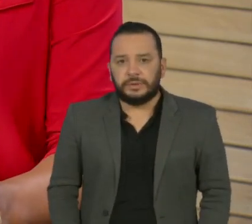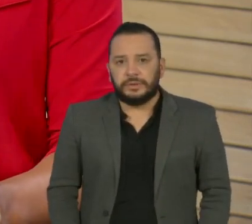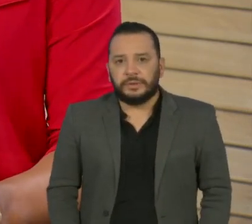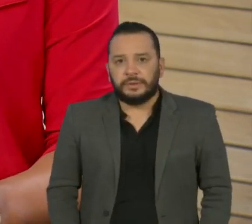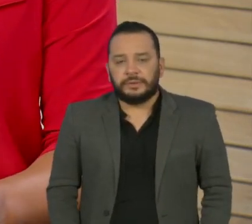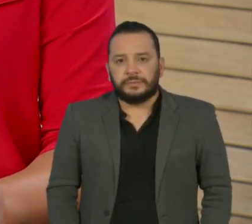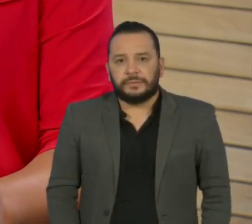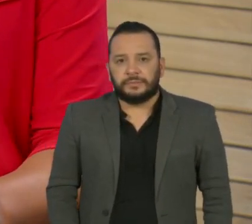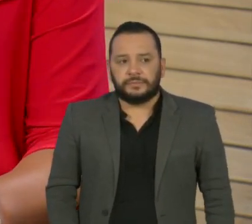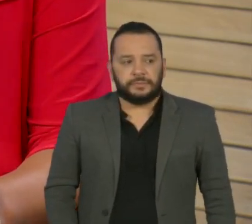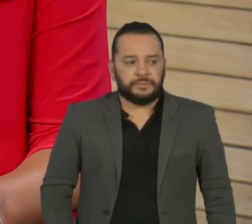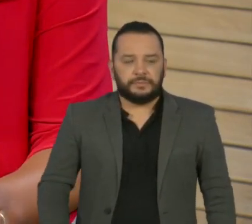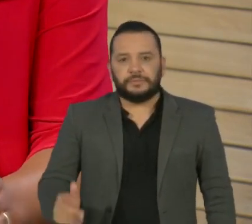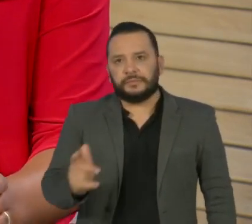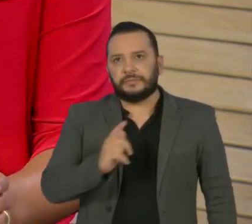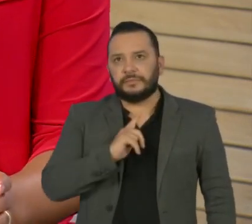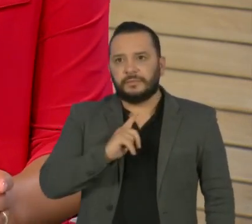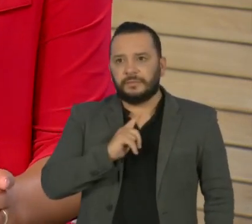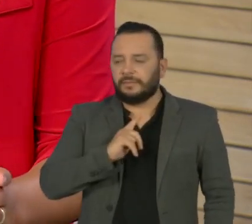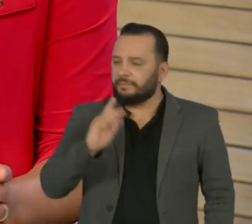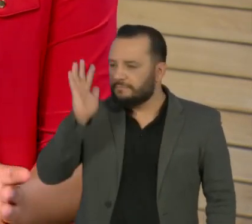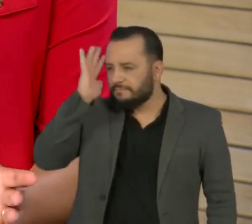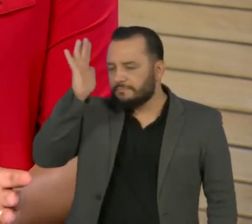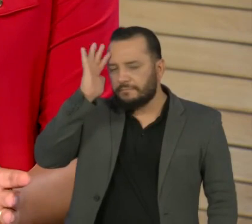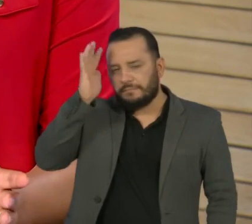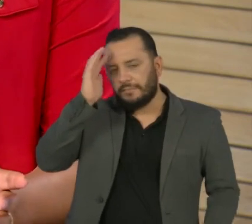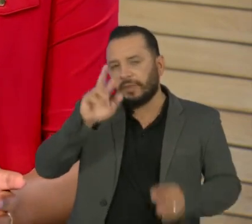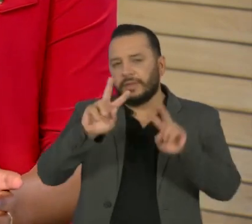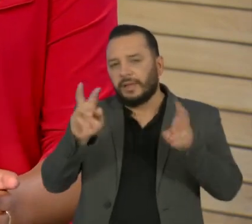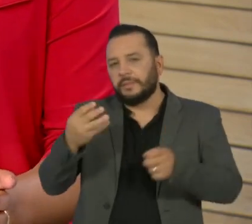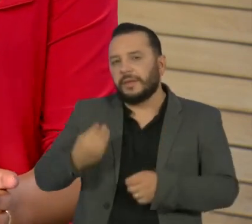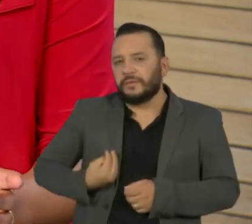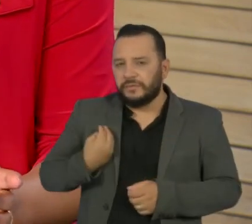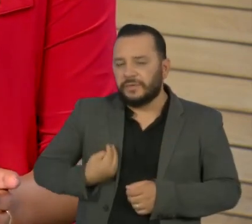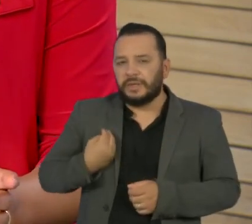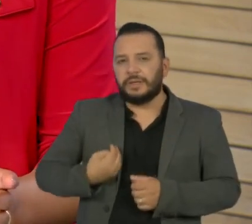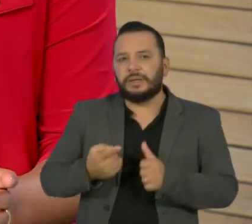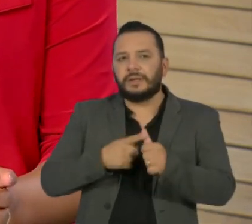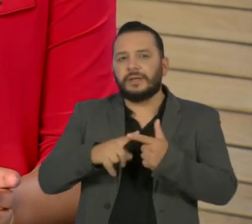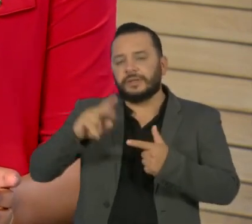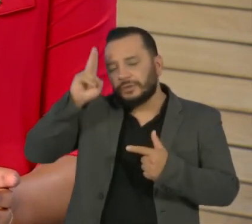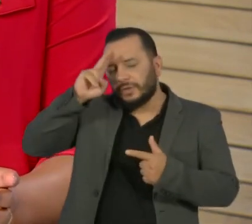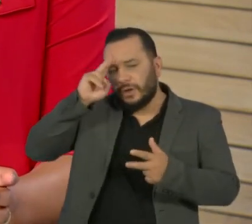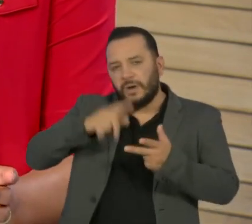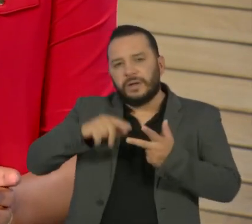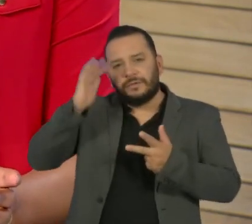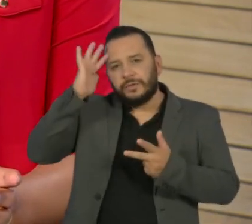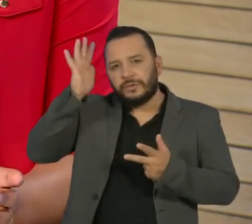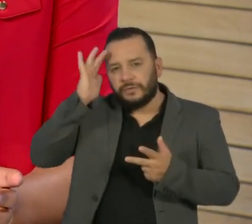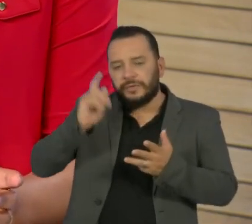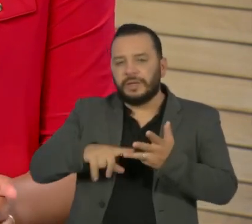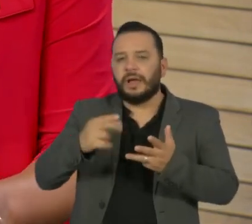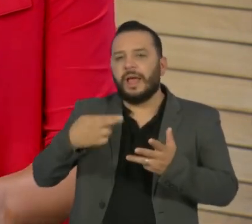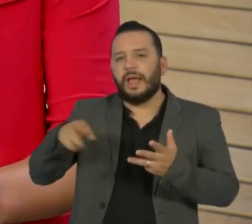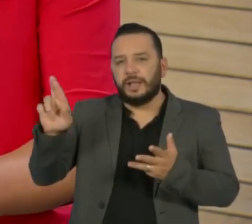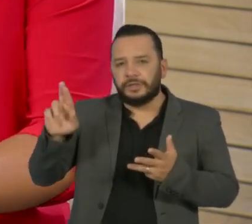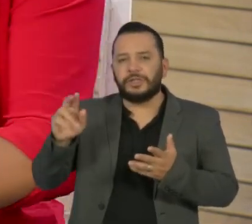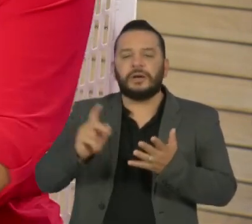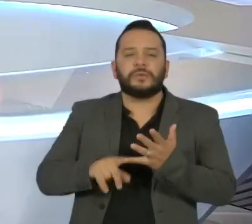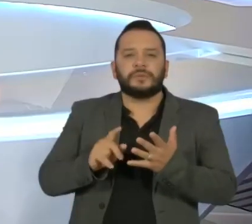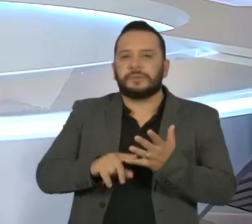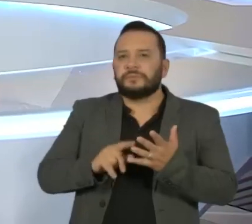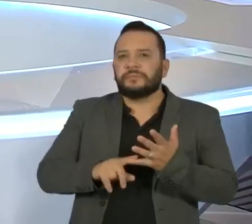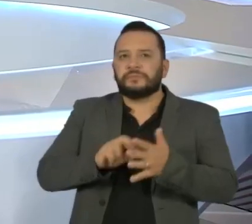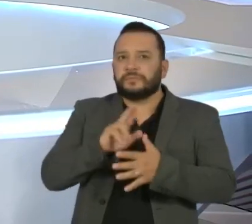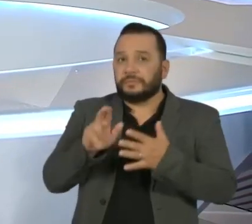Eles se dedicam a refletir sobre as questões da vida contemporânea, à luz da história, filosofia, da religião. E